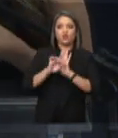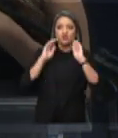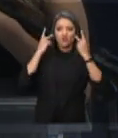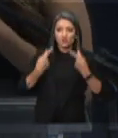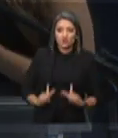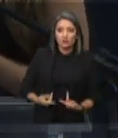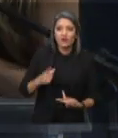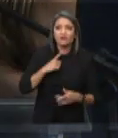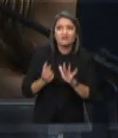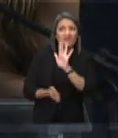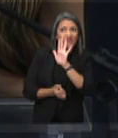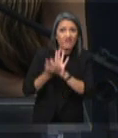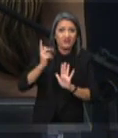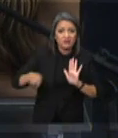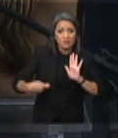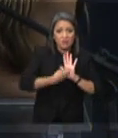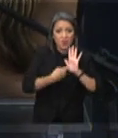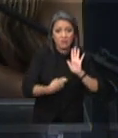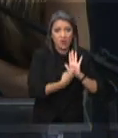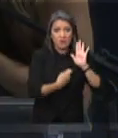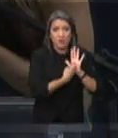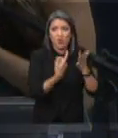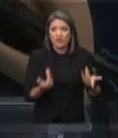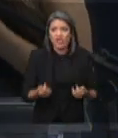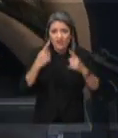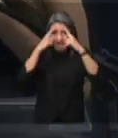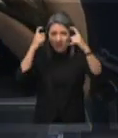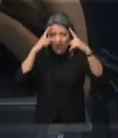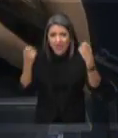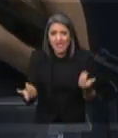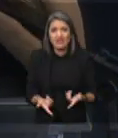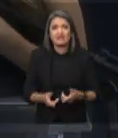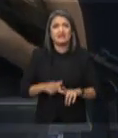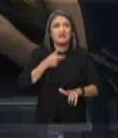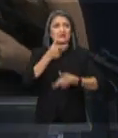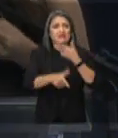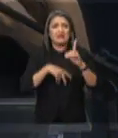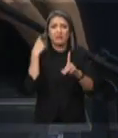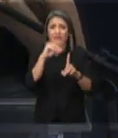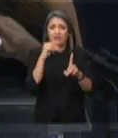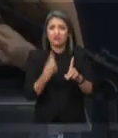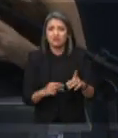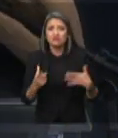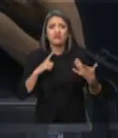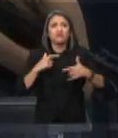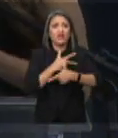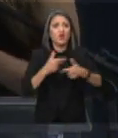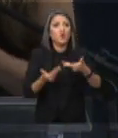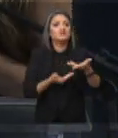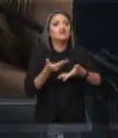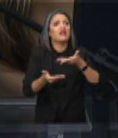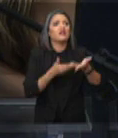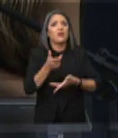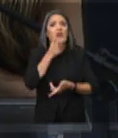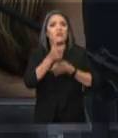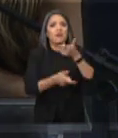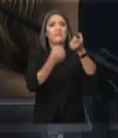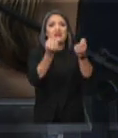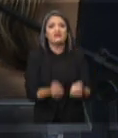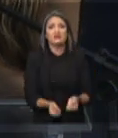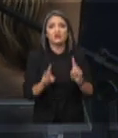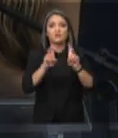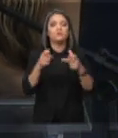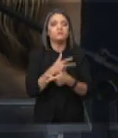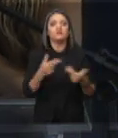inúmeros relatos de violência de Brut de tratativa extremamente agressiva com relação aos